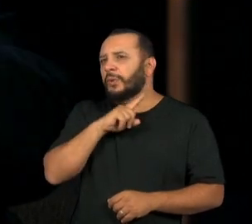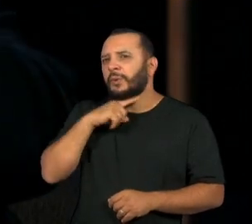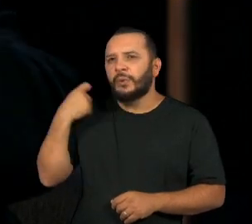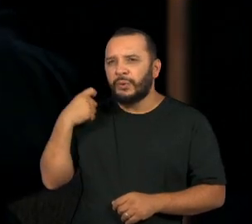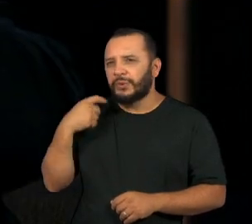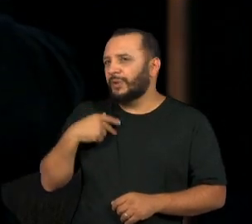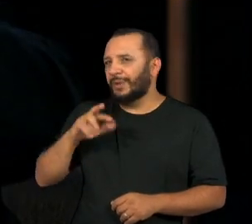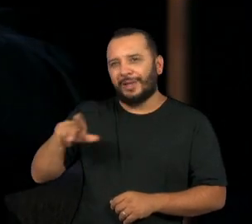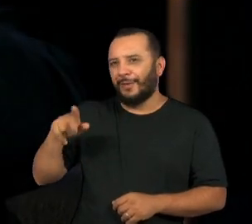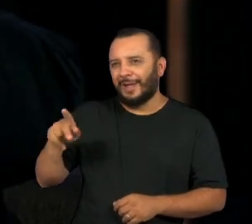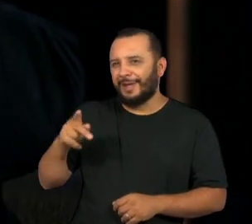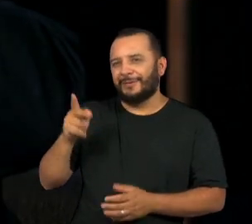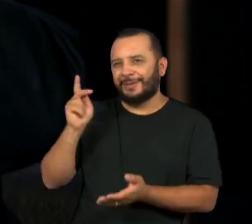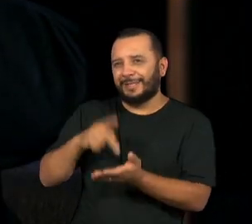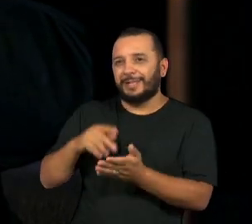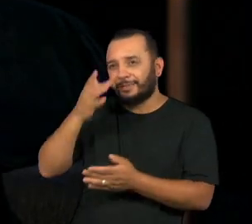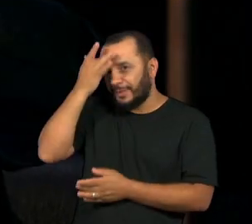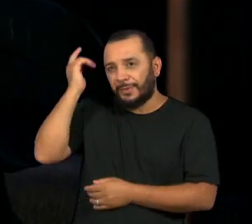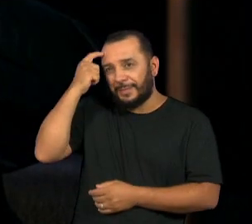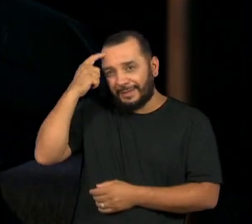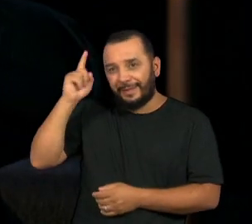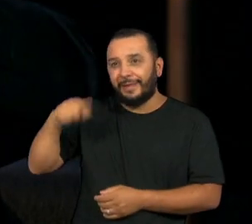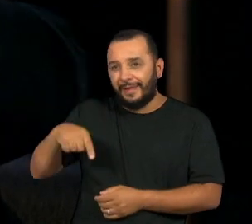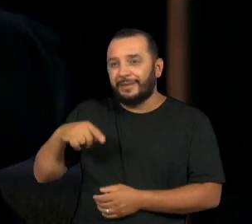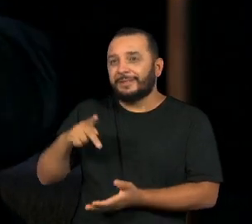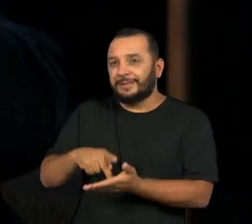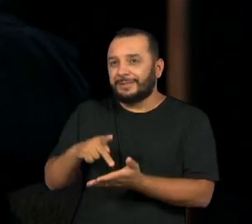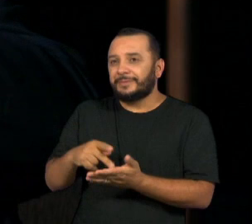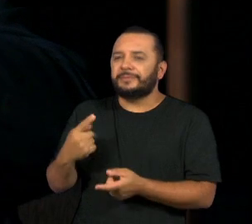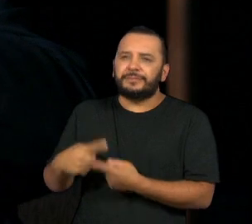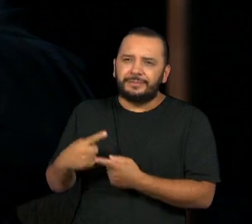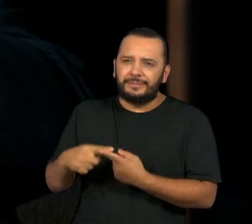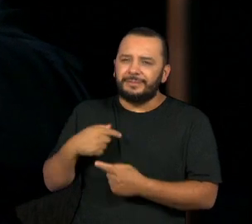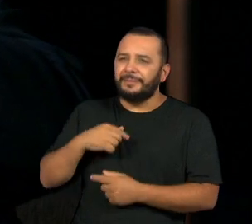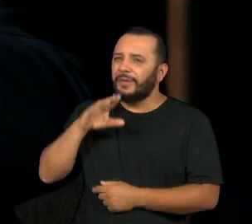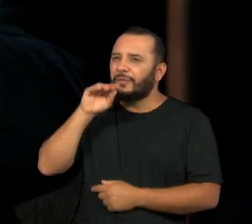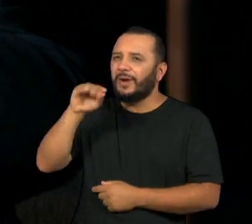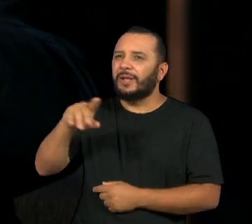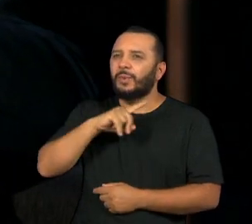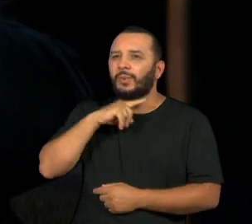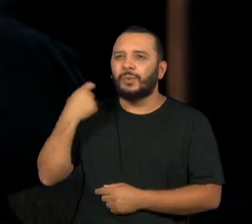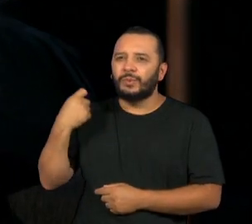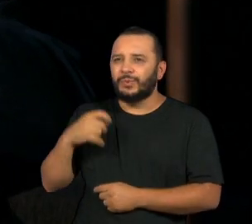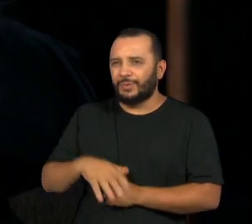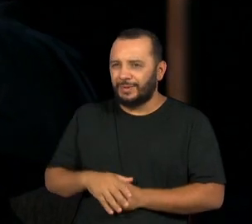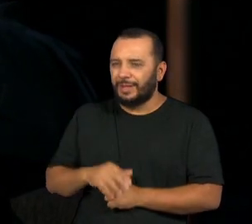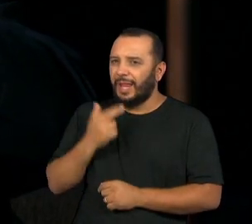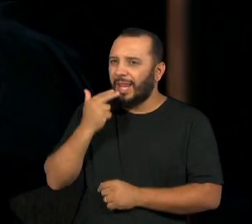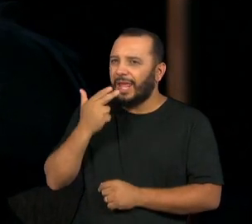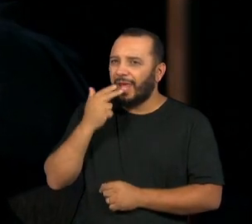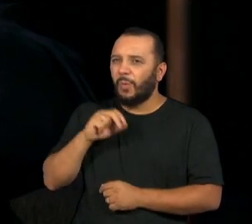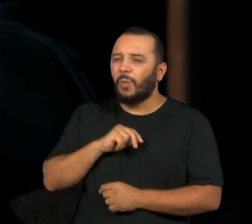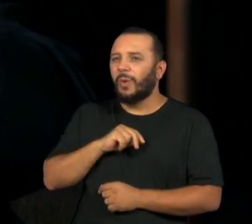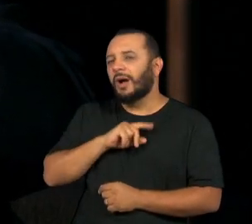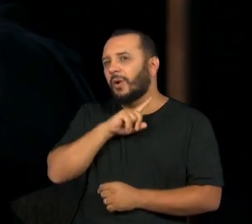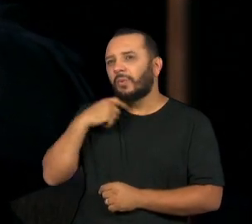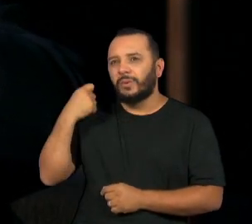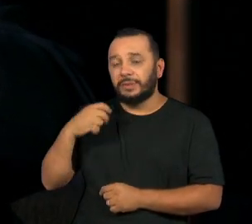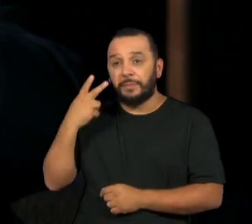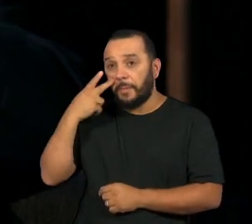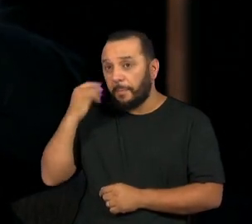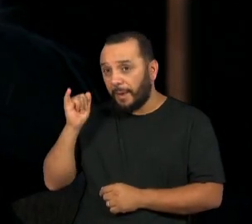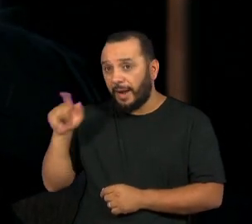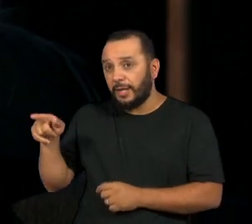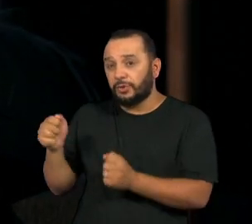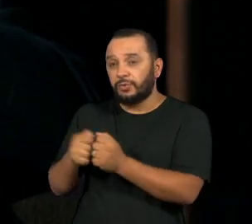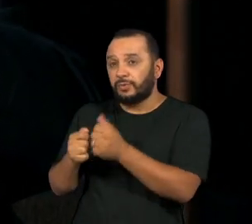verdadeiro o meu russo. Muita gente acha que é. Mas tem uma história por que eu falo russo. Meu pai, ele estava na Europa com a minha mãe